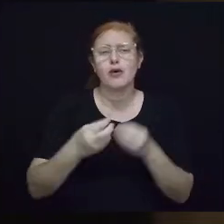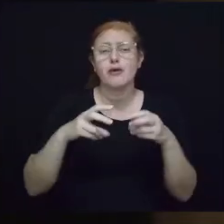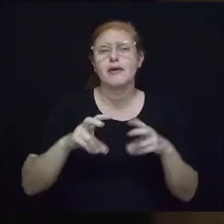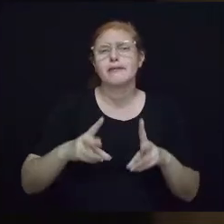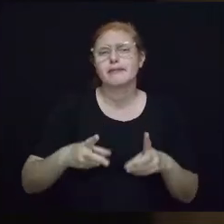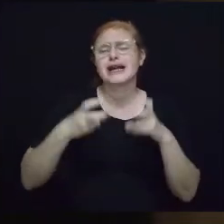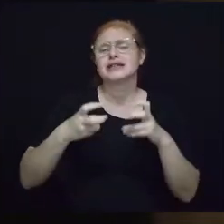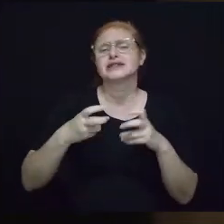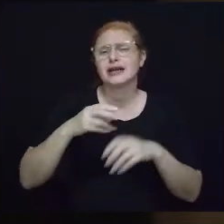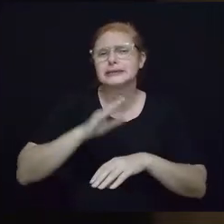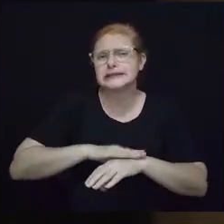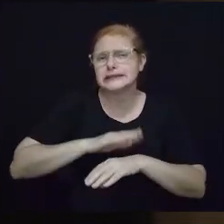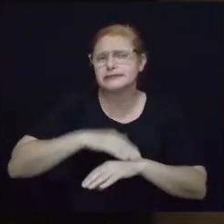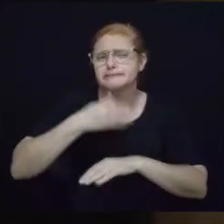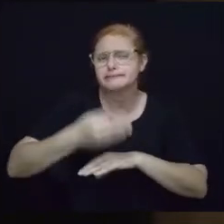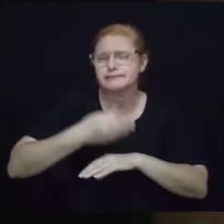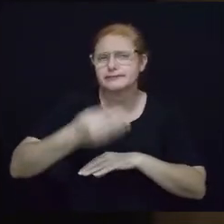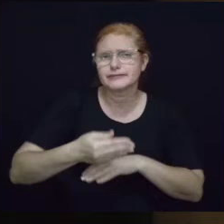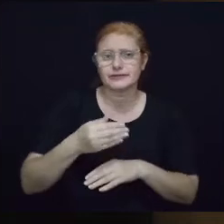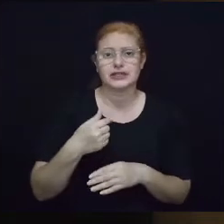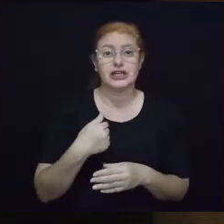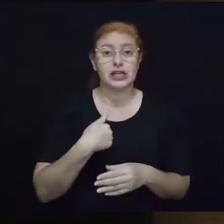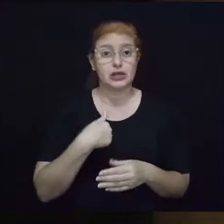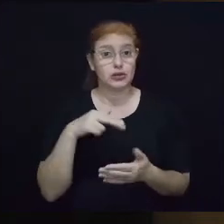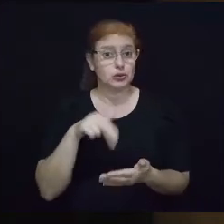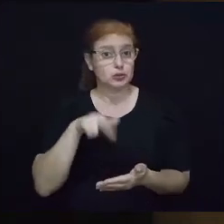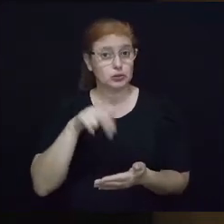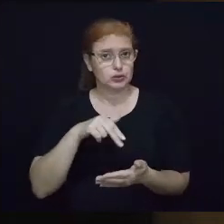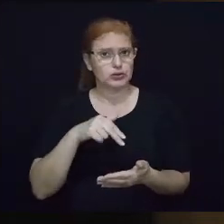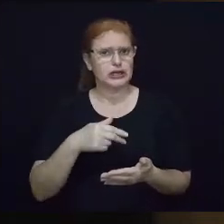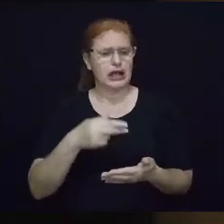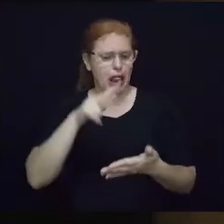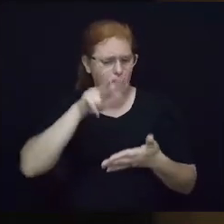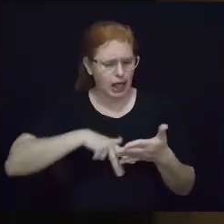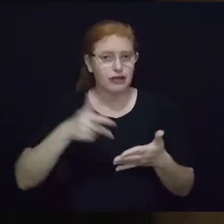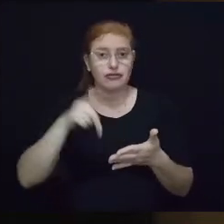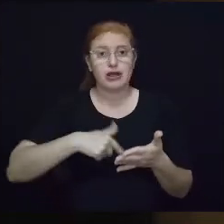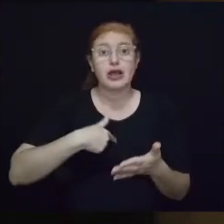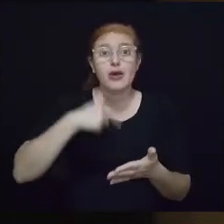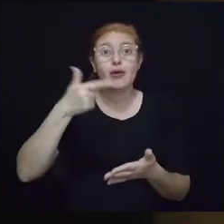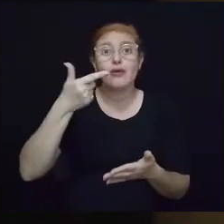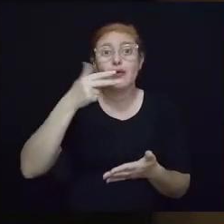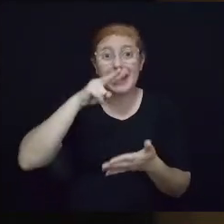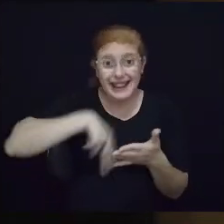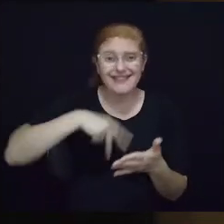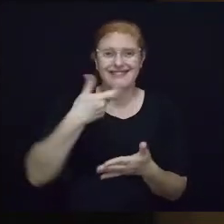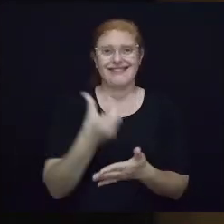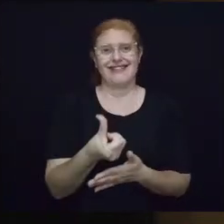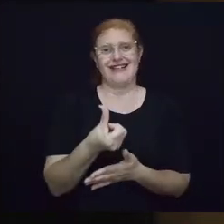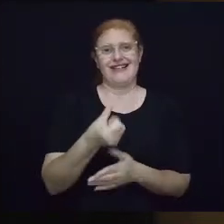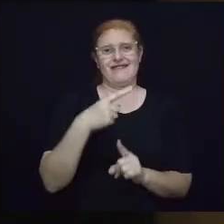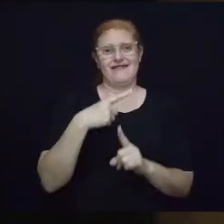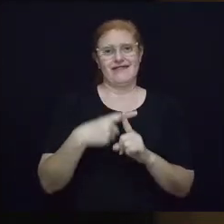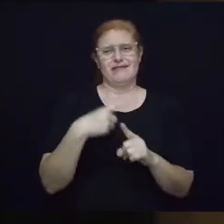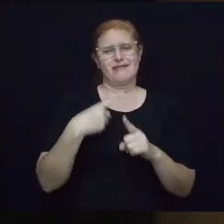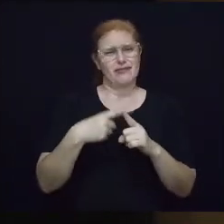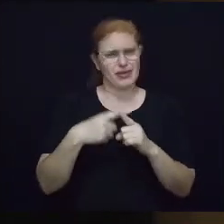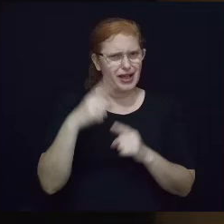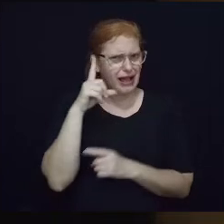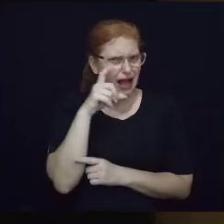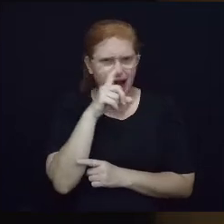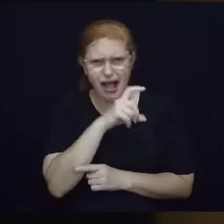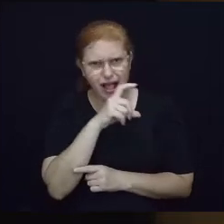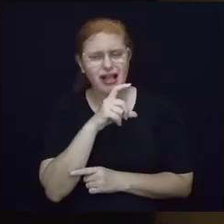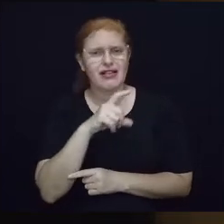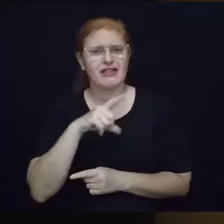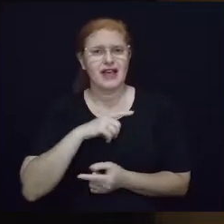É um livro que nunca releio o livro, mas esse livro eu reli acho que 6 vezes. Porque é muito difícil, tem capítulos assim